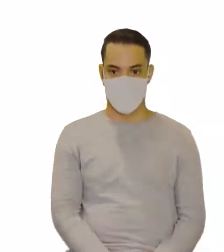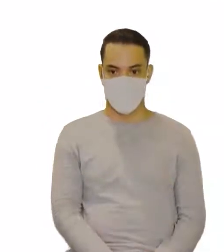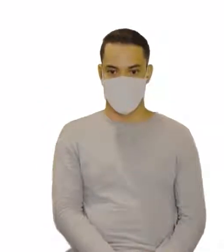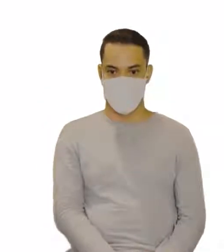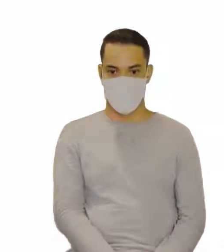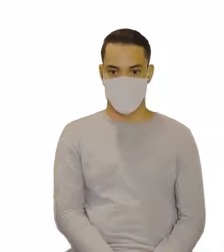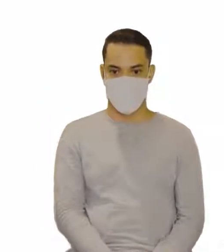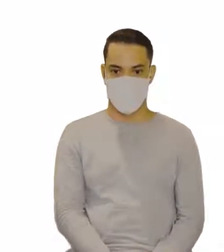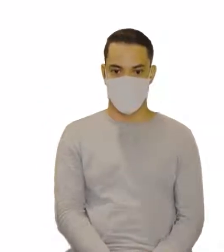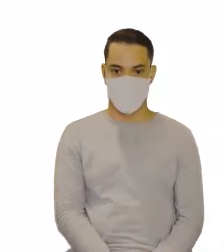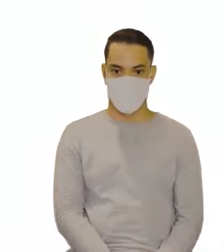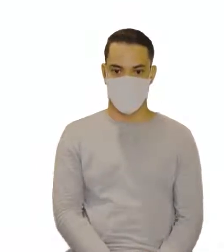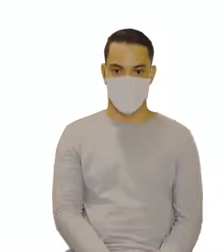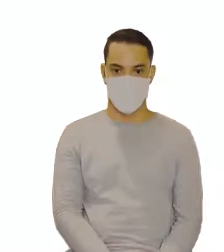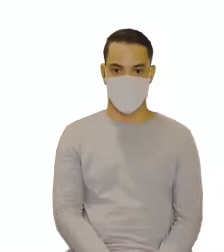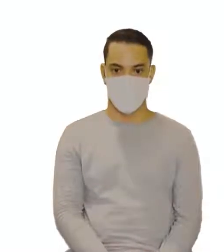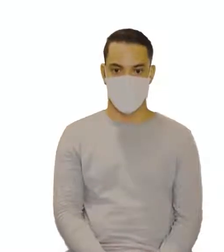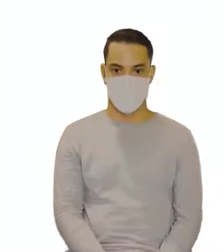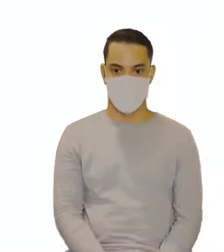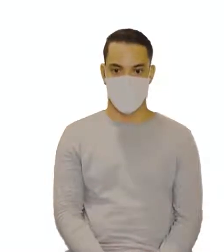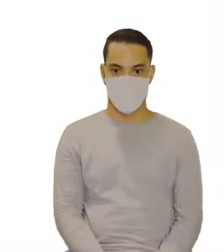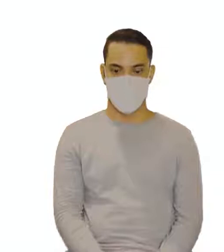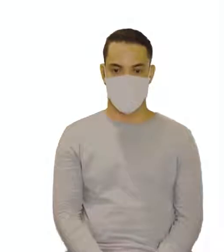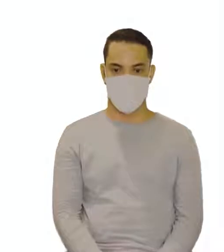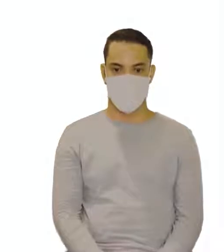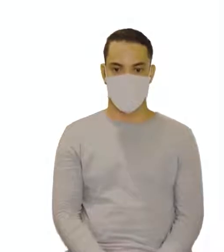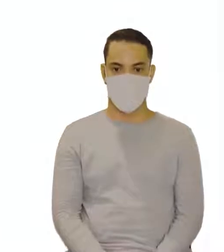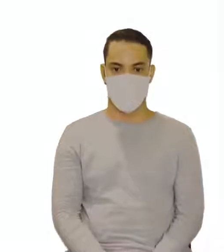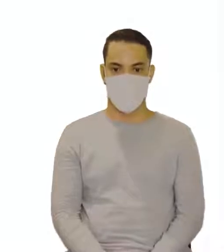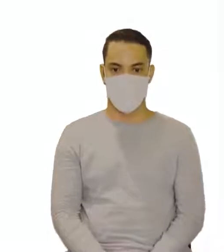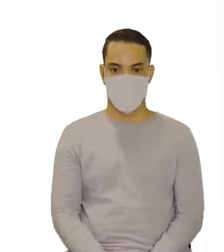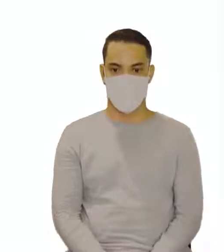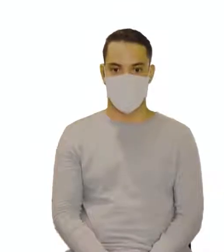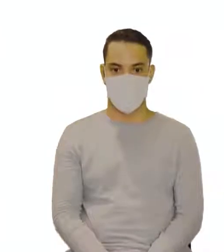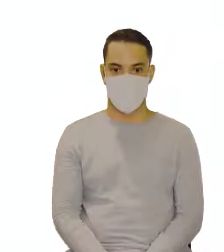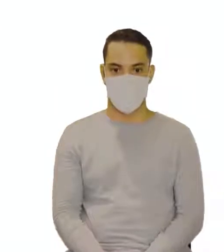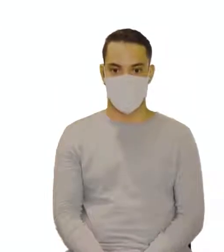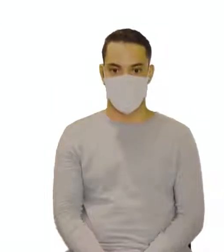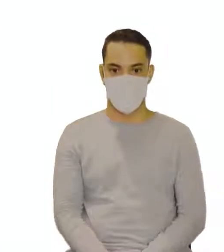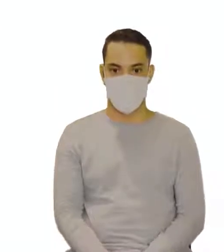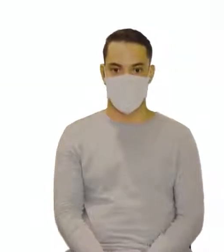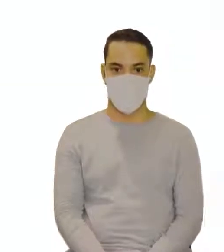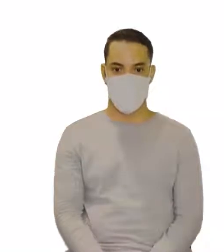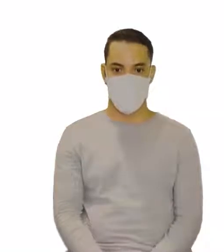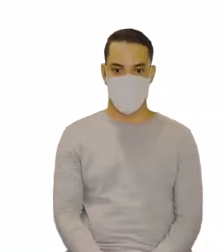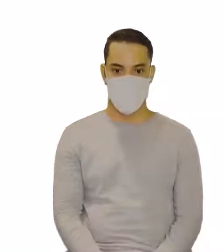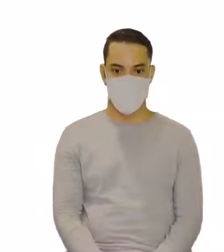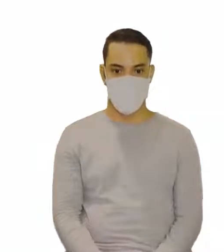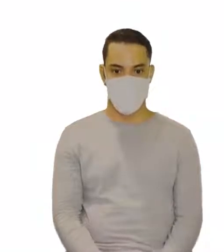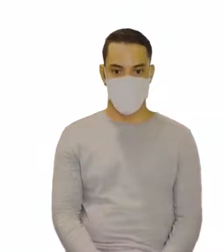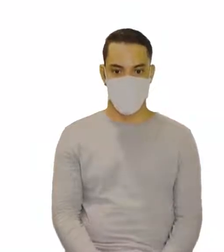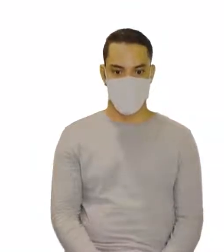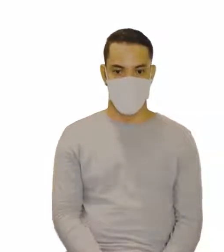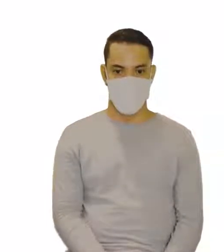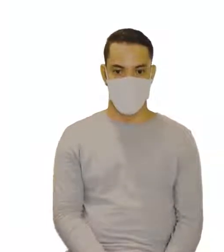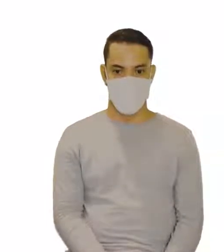novo. Vamos fazer a multiplicação, ó, em X.